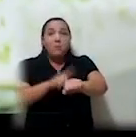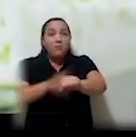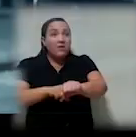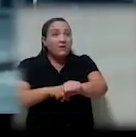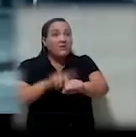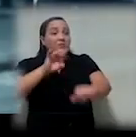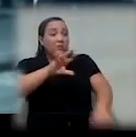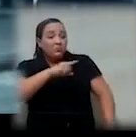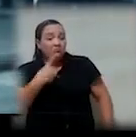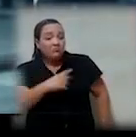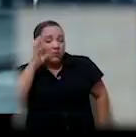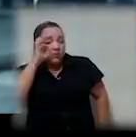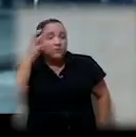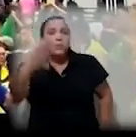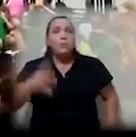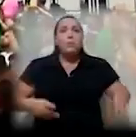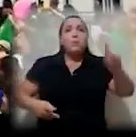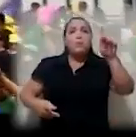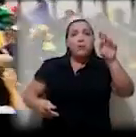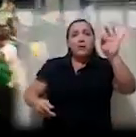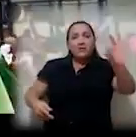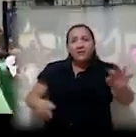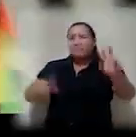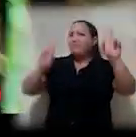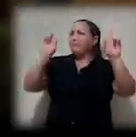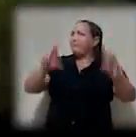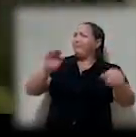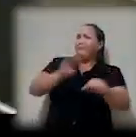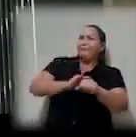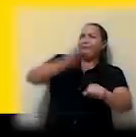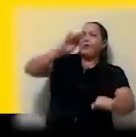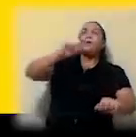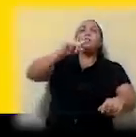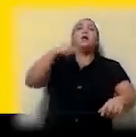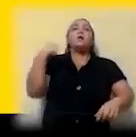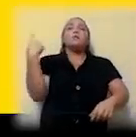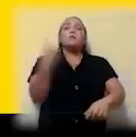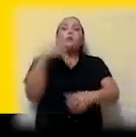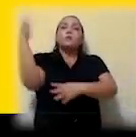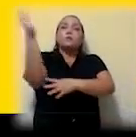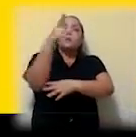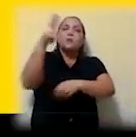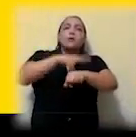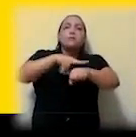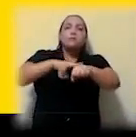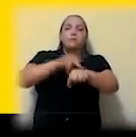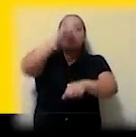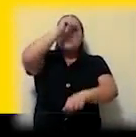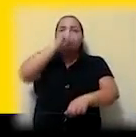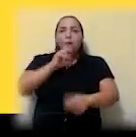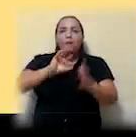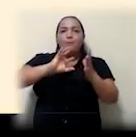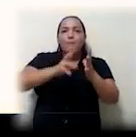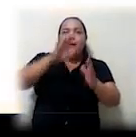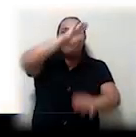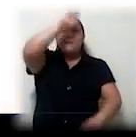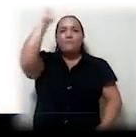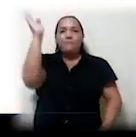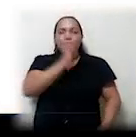da gente. PT nunca mais. A nossa bandeira é verde e amarela. O nosso partido é o Brasil.